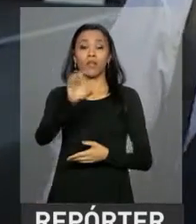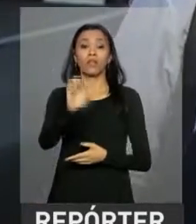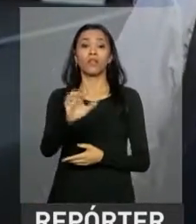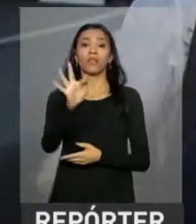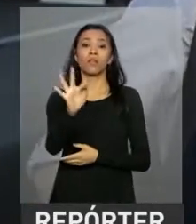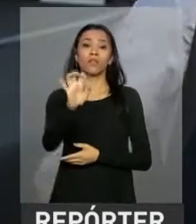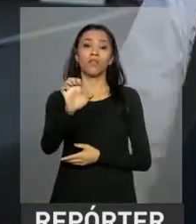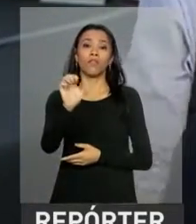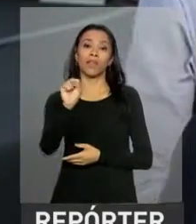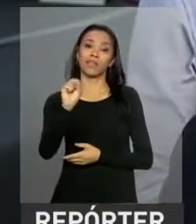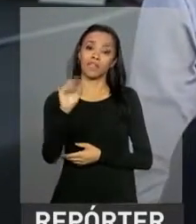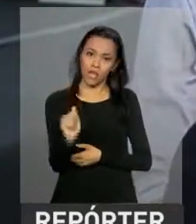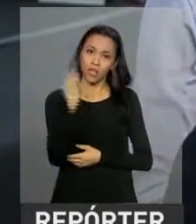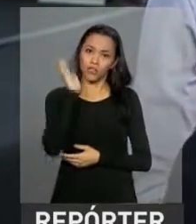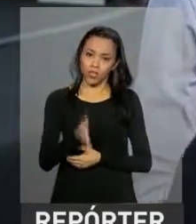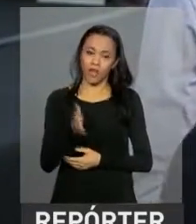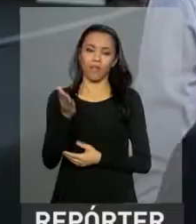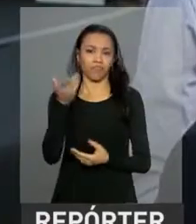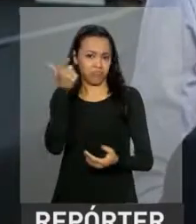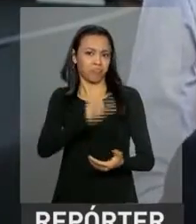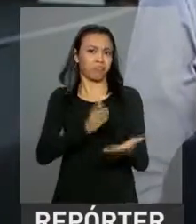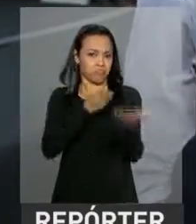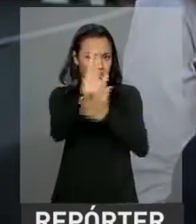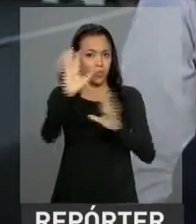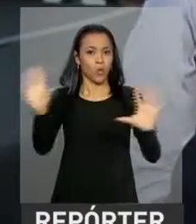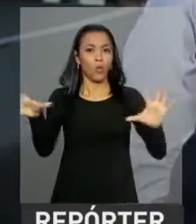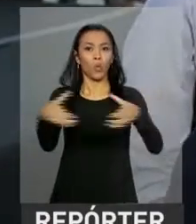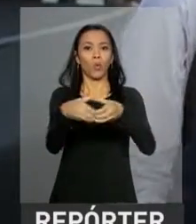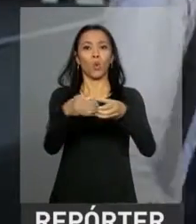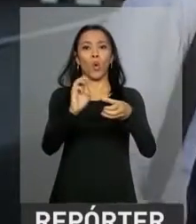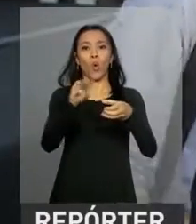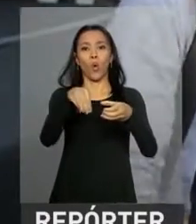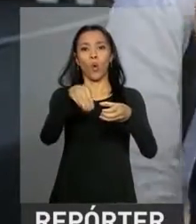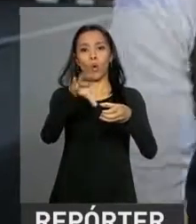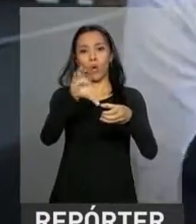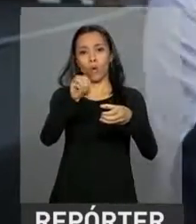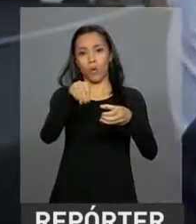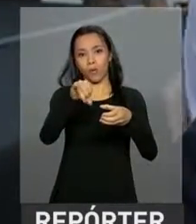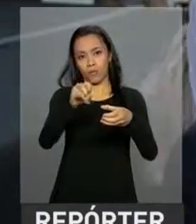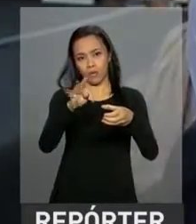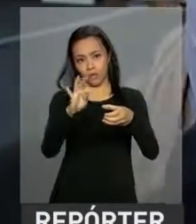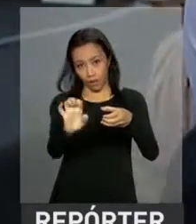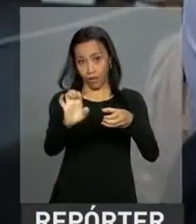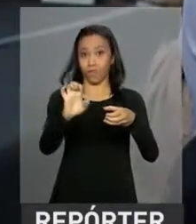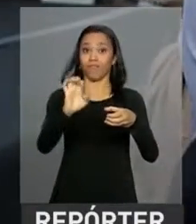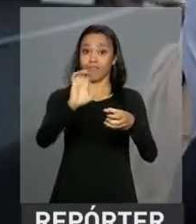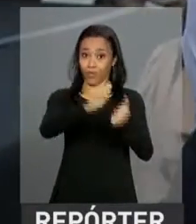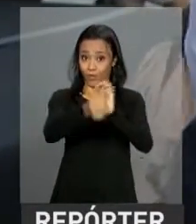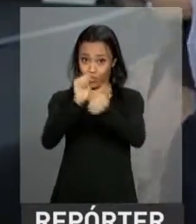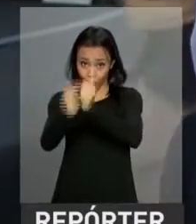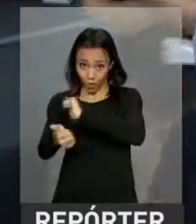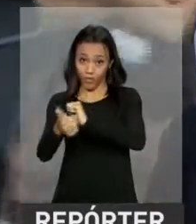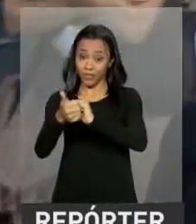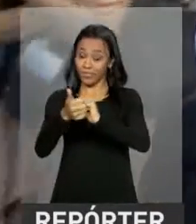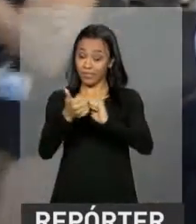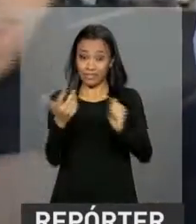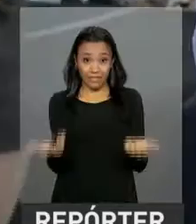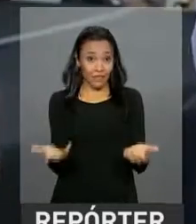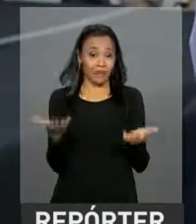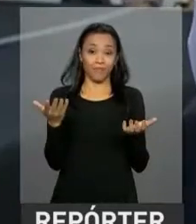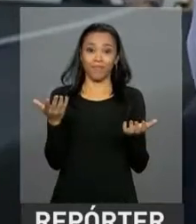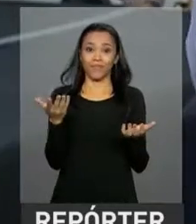aprovado pelos experts do Comitê Olímpico Internacional. Então não existe no mundo ninguém que